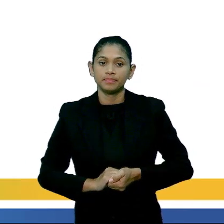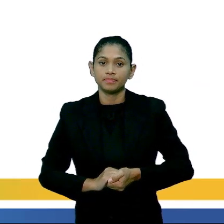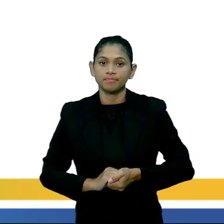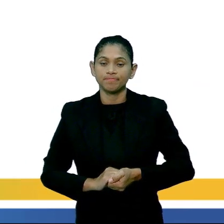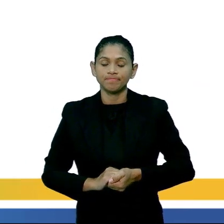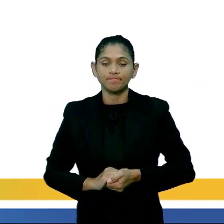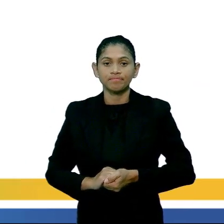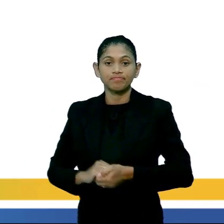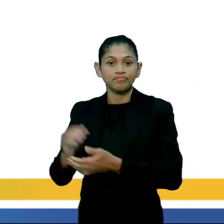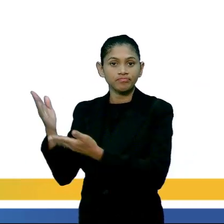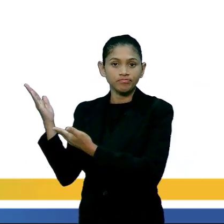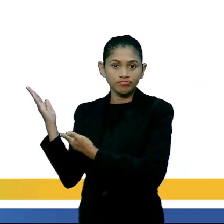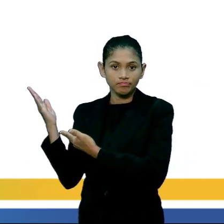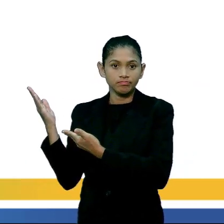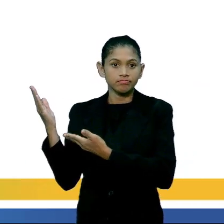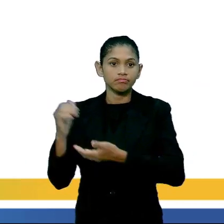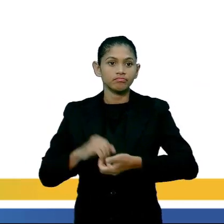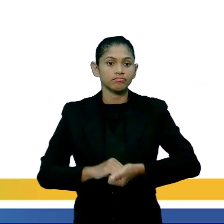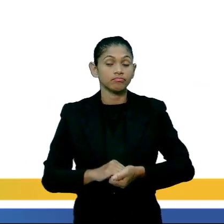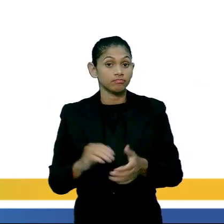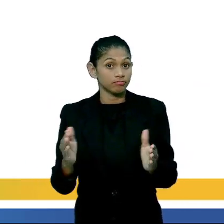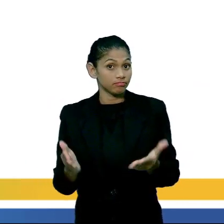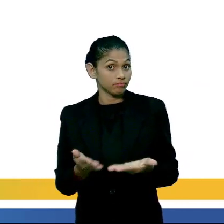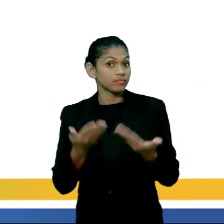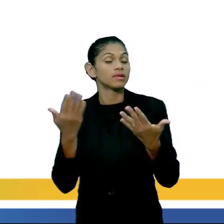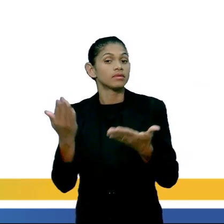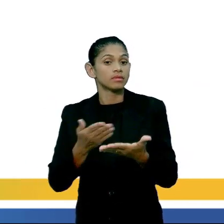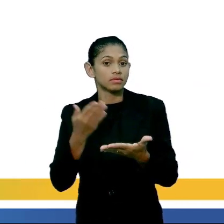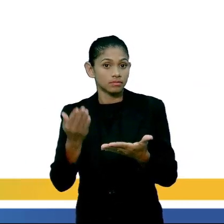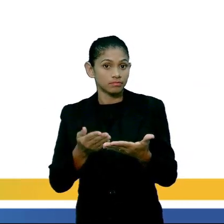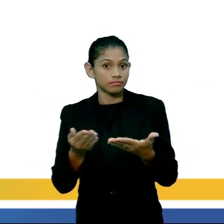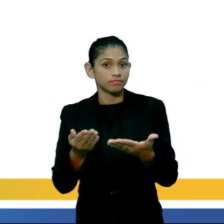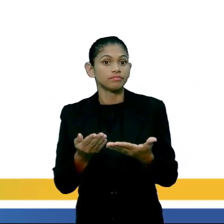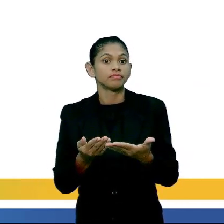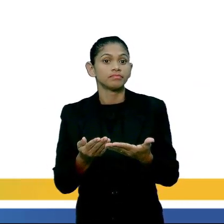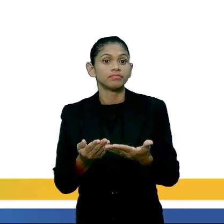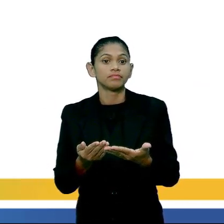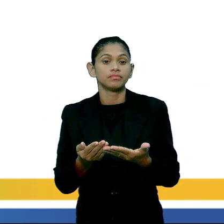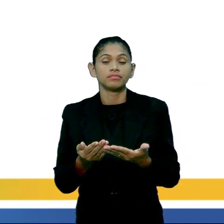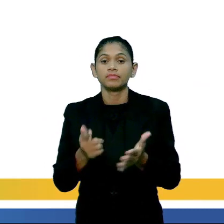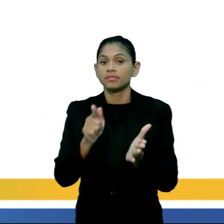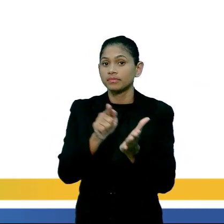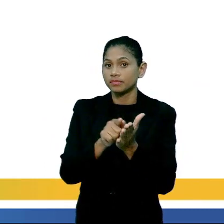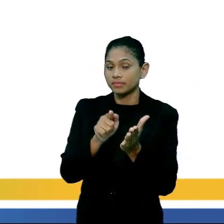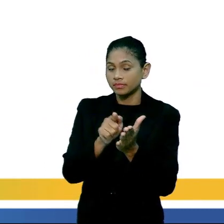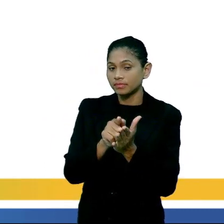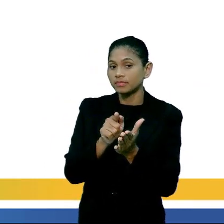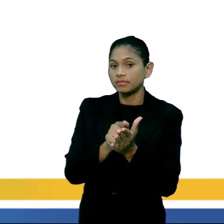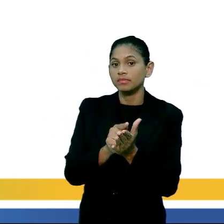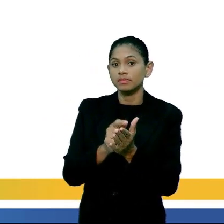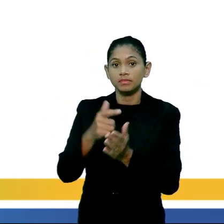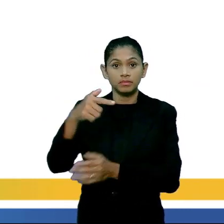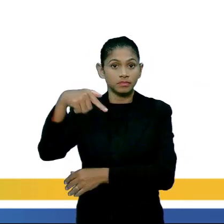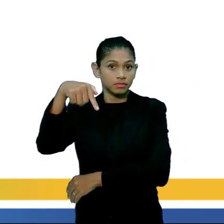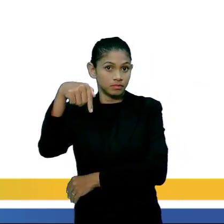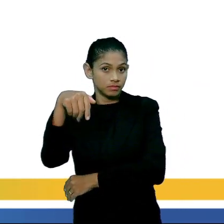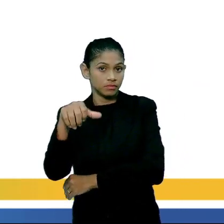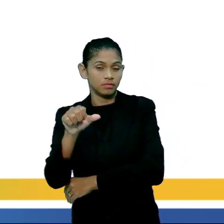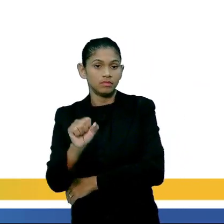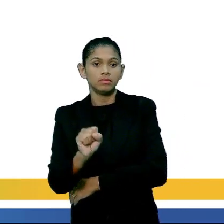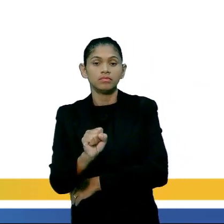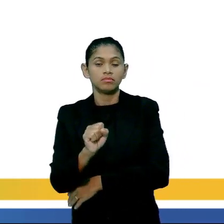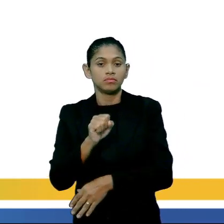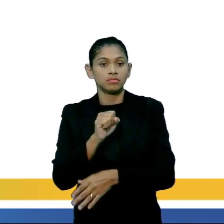Essa questão está no livro do Aprova Enem, questão 2, na página 78. Livro